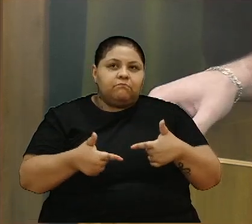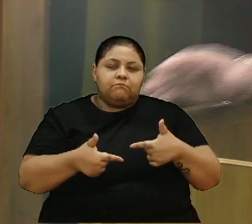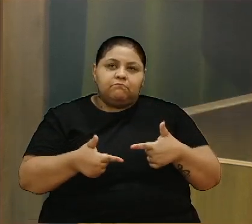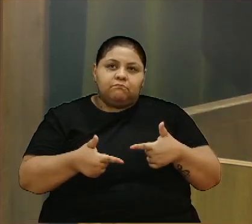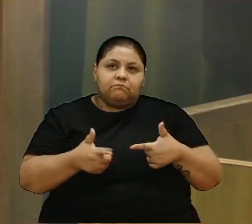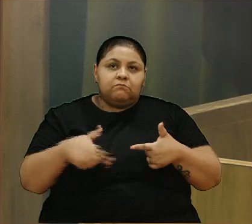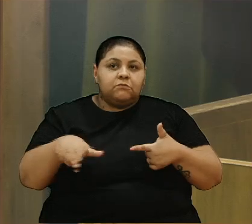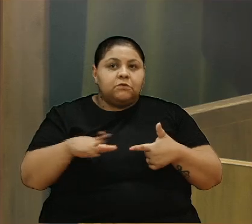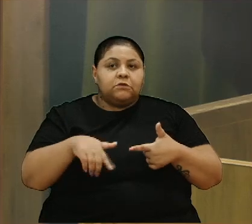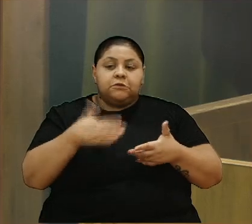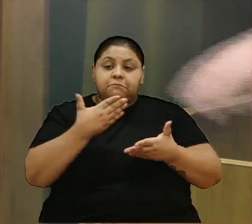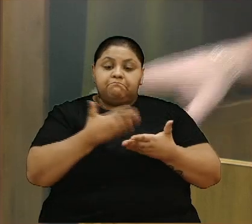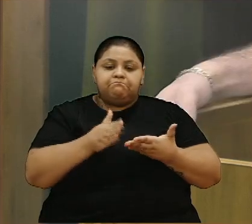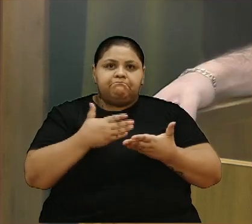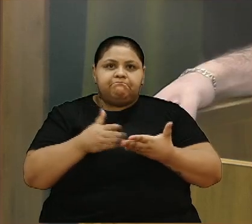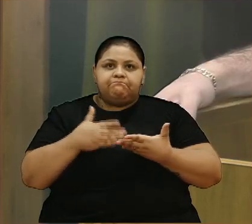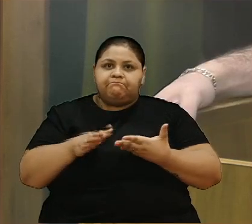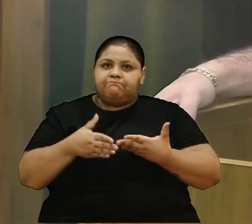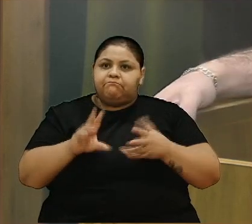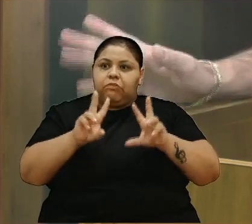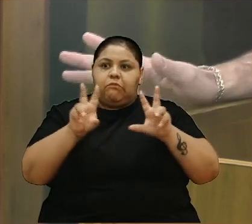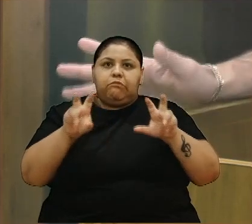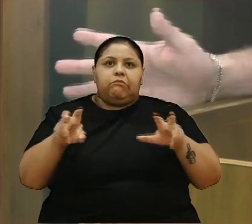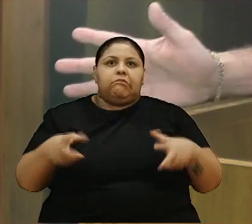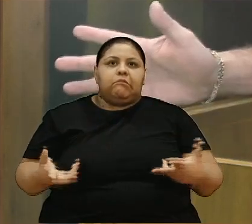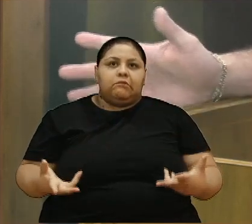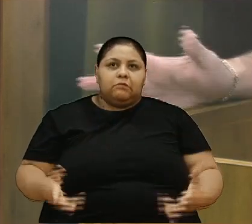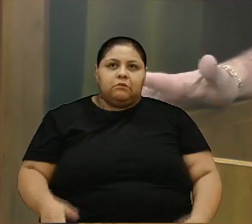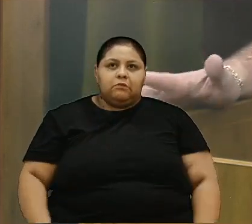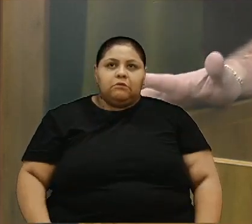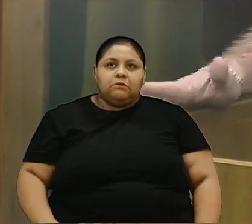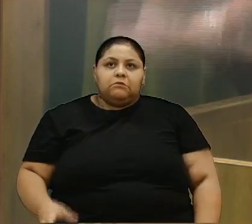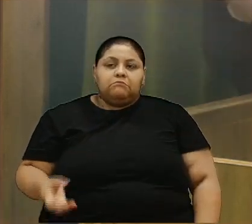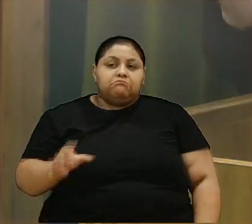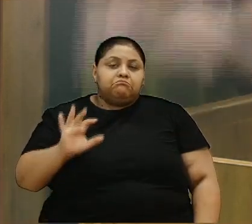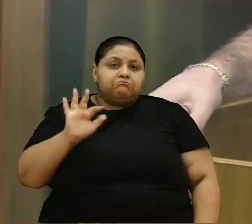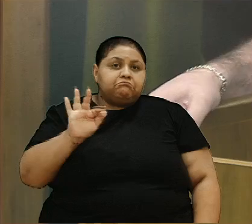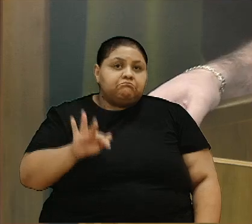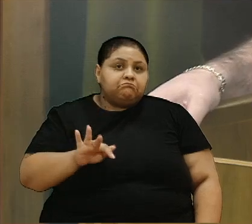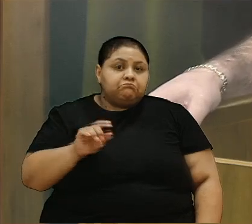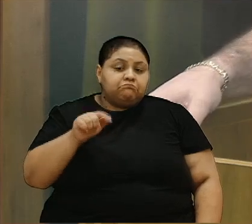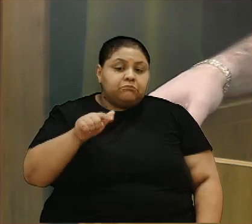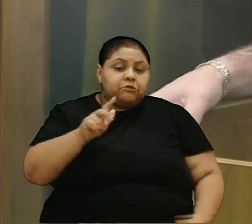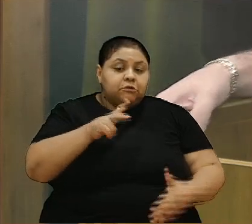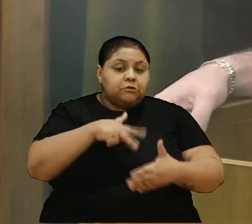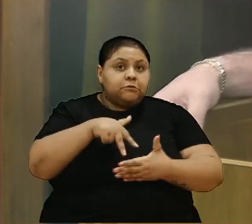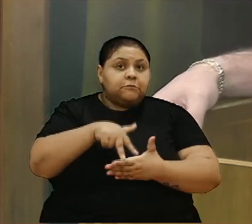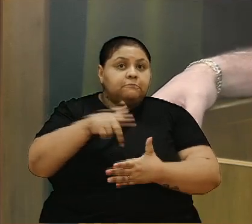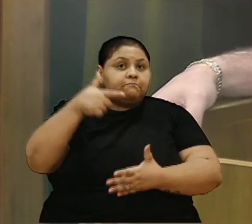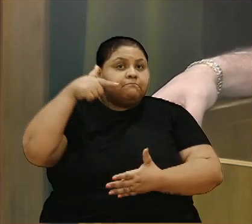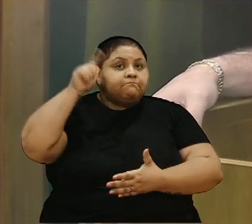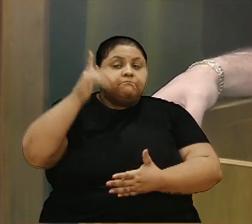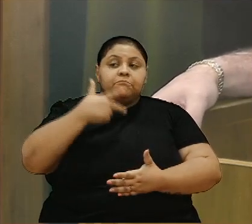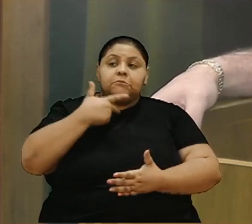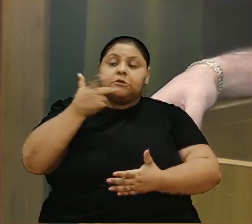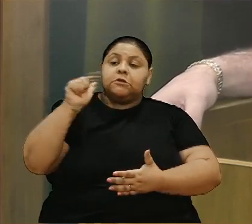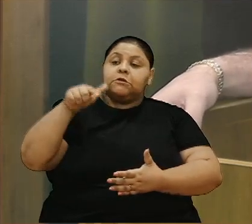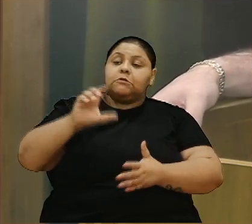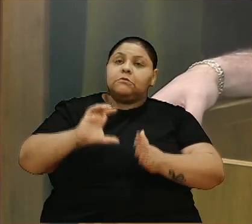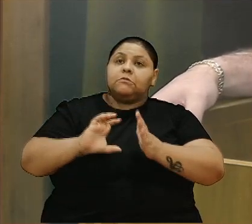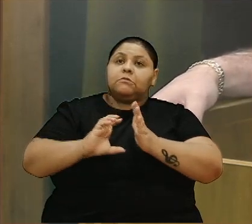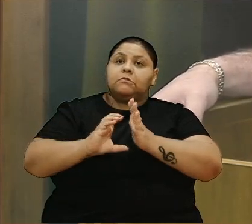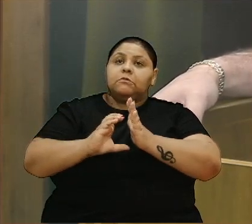a gente acaba se perdendo de tanto do que foi falado. Se gabou nessa tribuna ontem, se gabou do seu partido